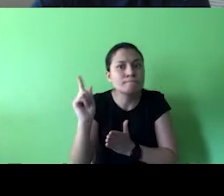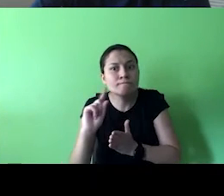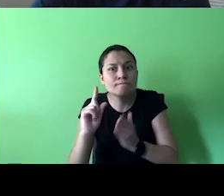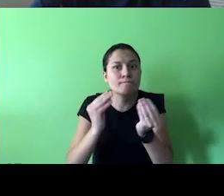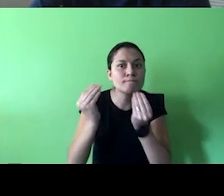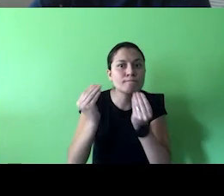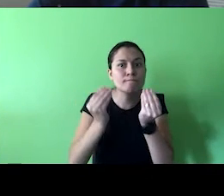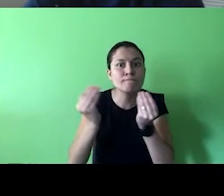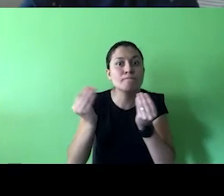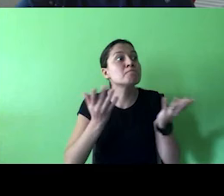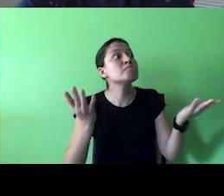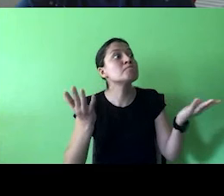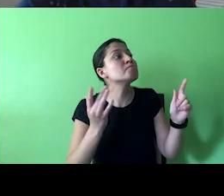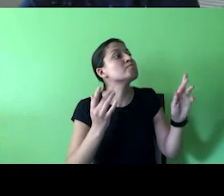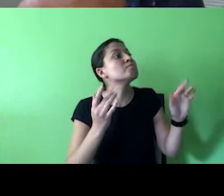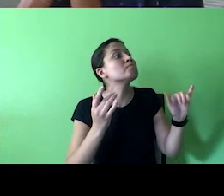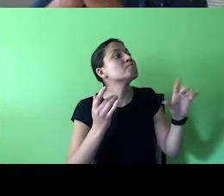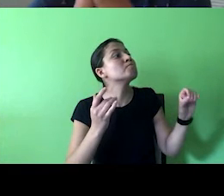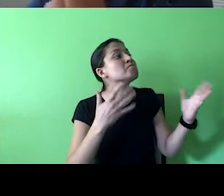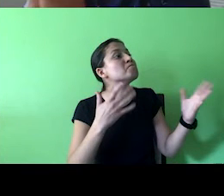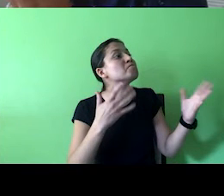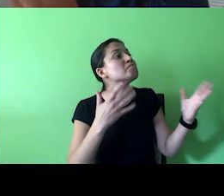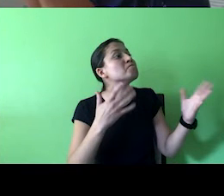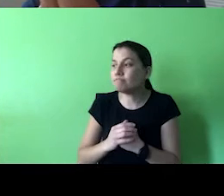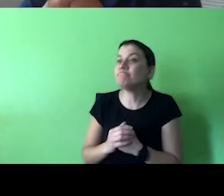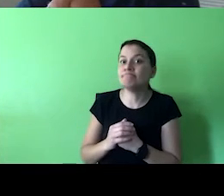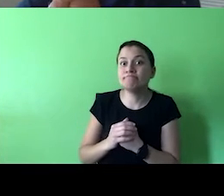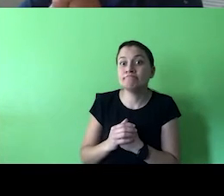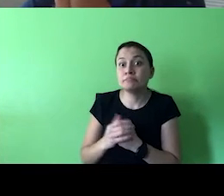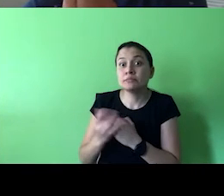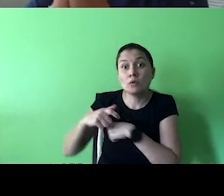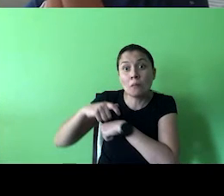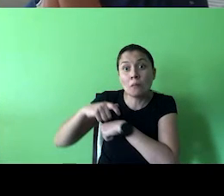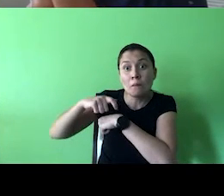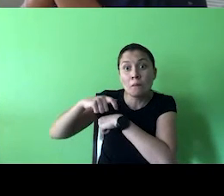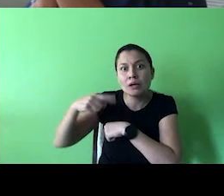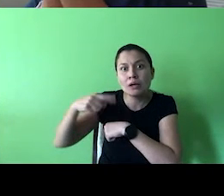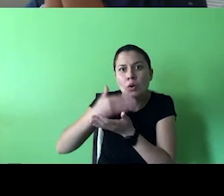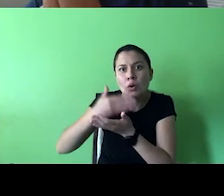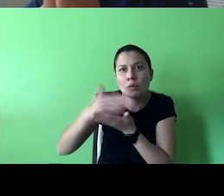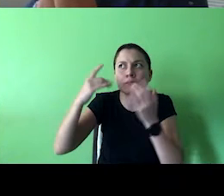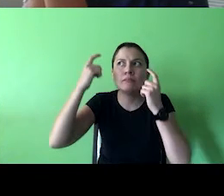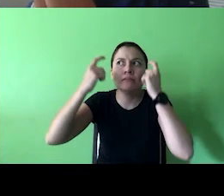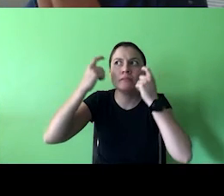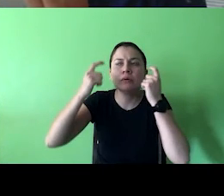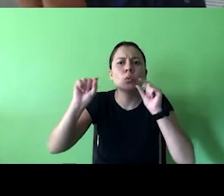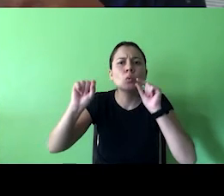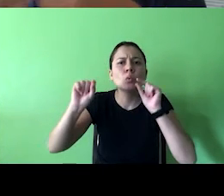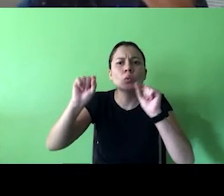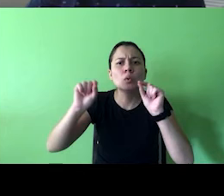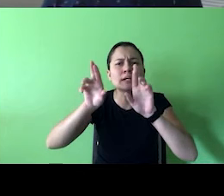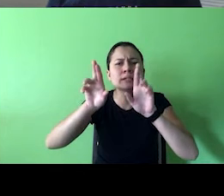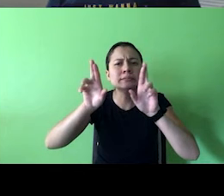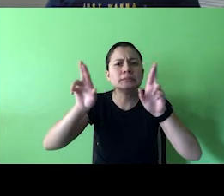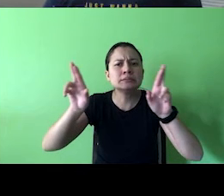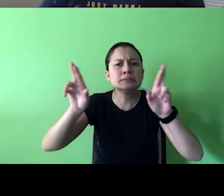E aí, William? Pois é. Então é o momento que a gente tem que começar a se preocupar com o que é diferente, né, dessa